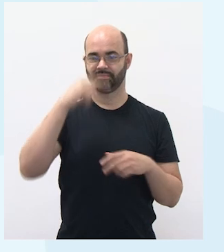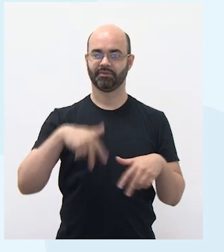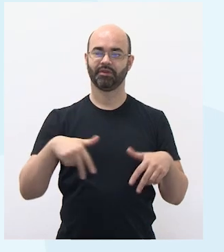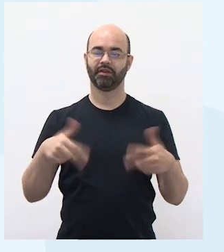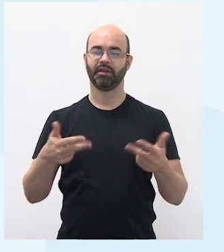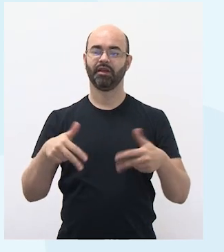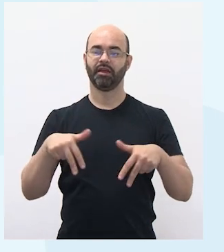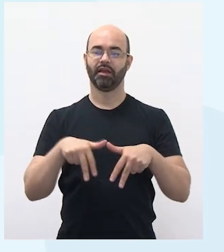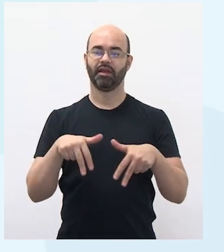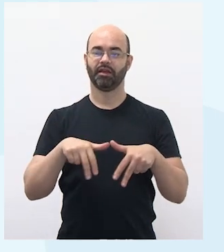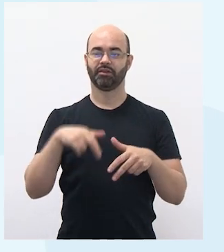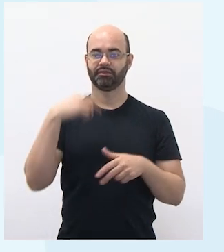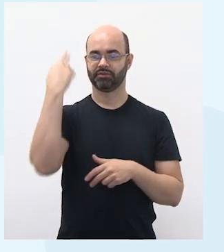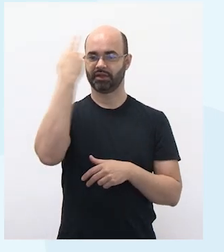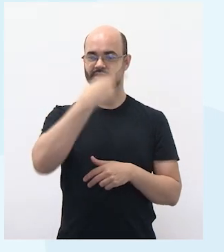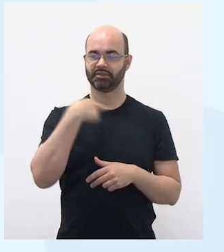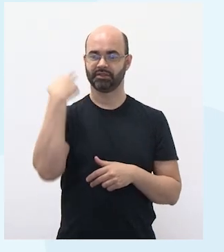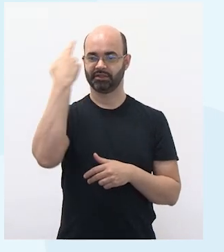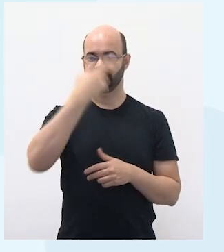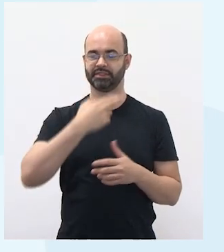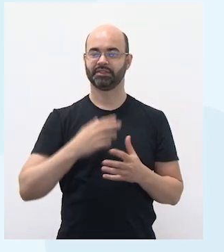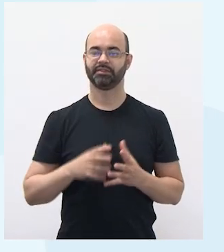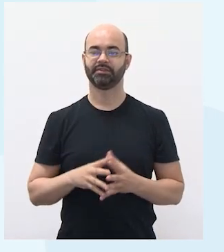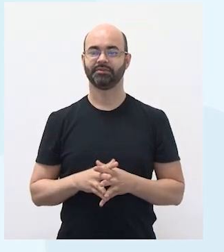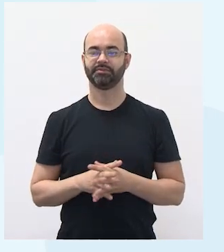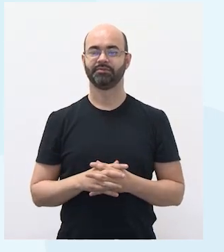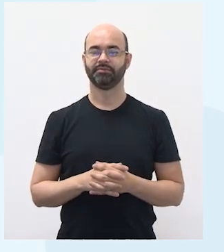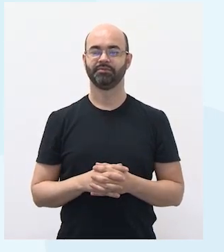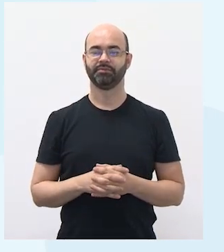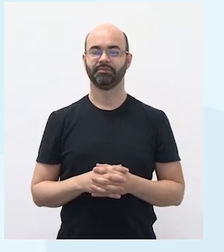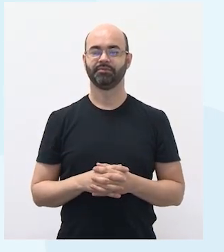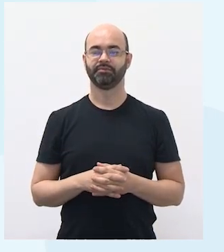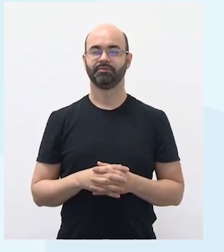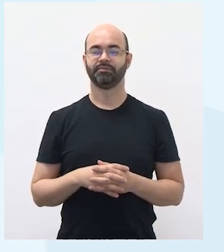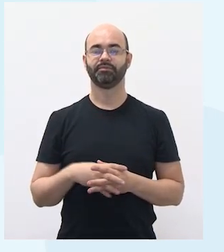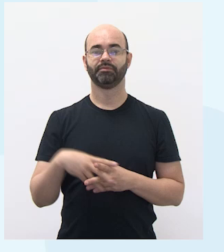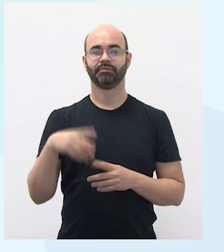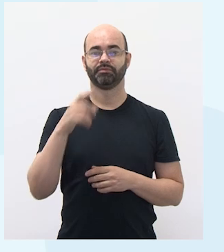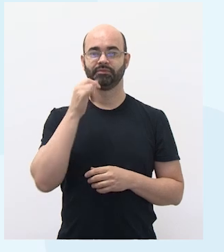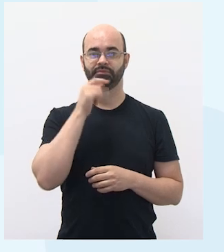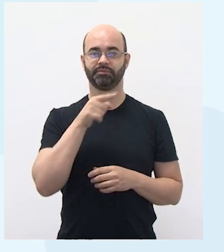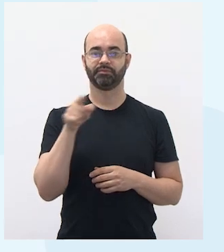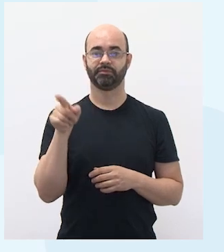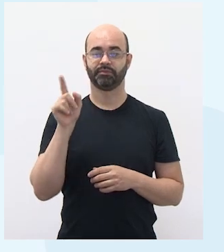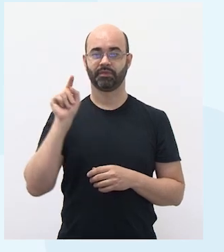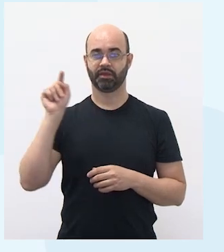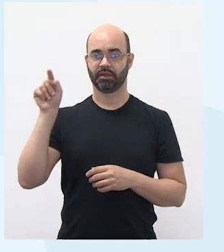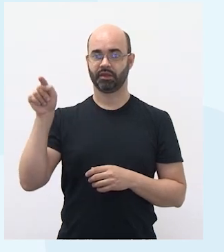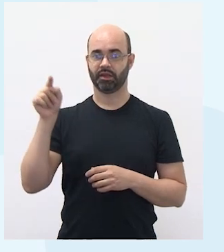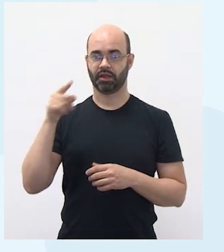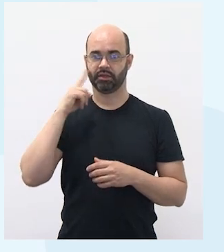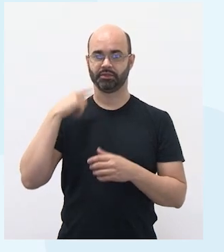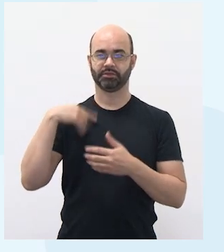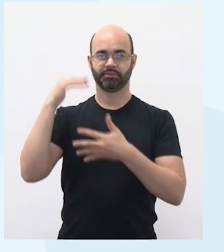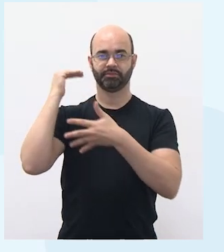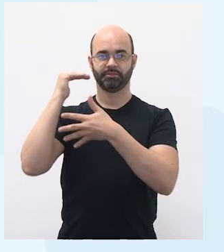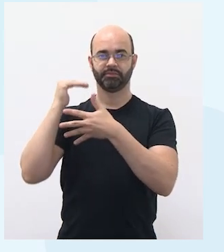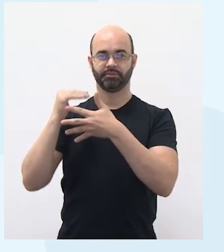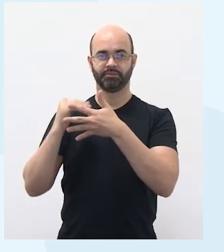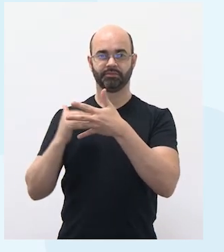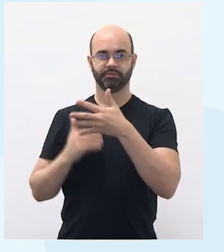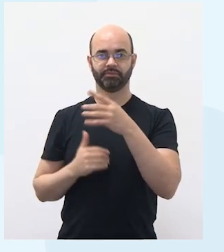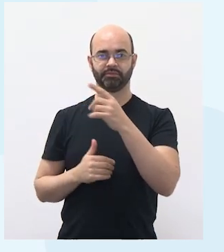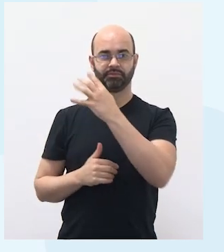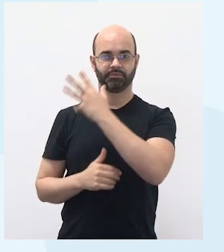né? E aí, essas diretrizes, elas são muito